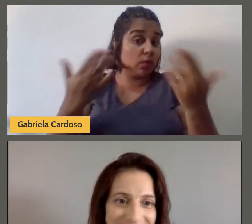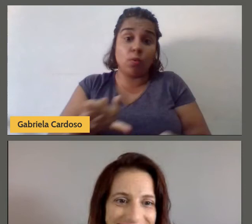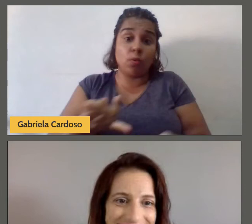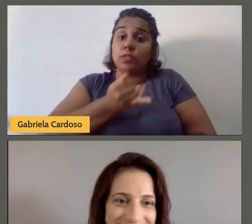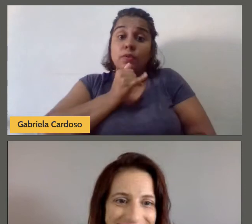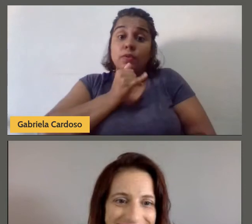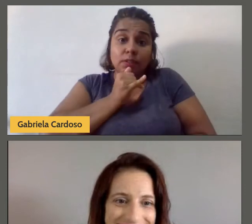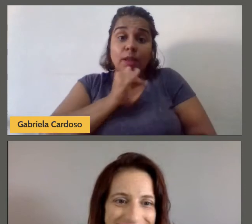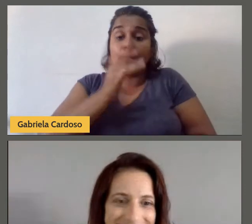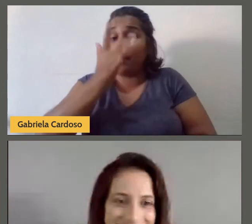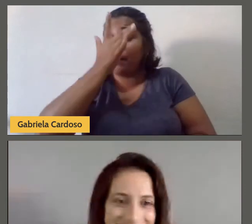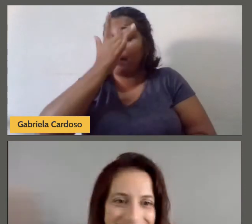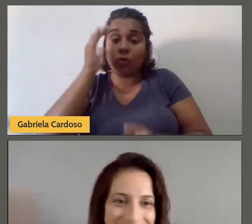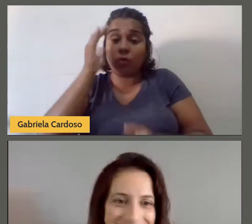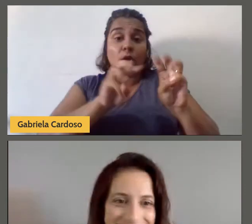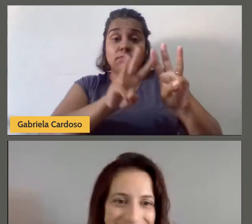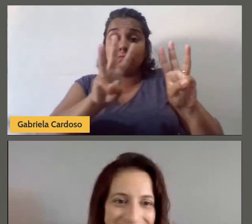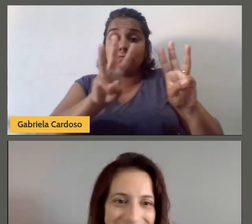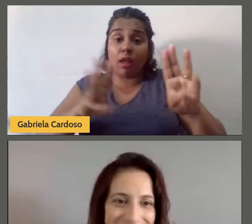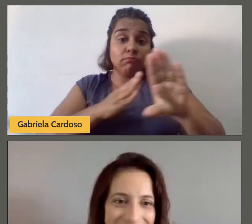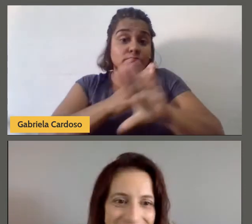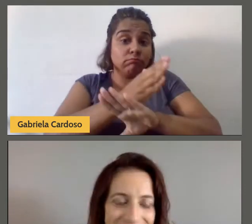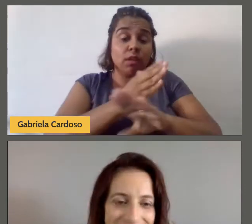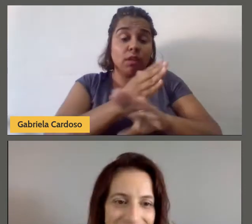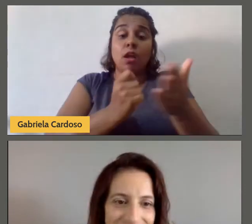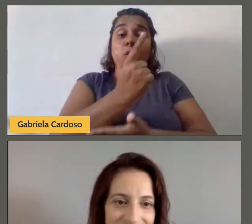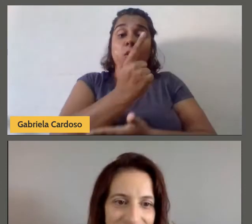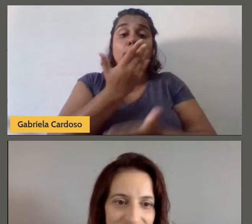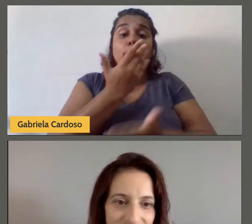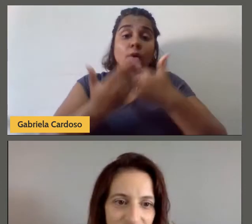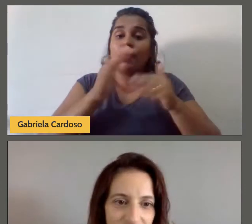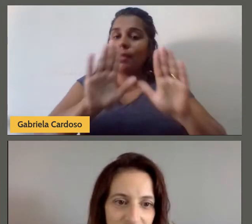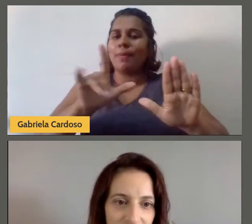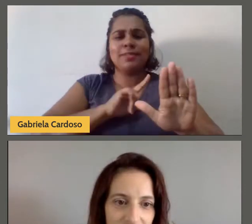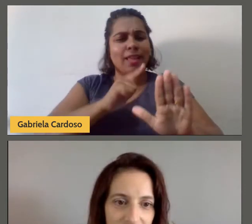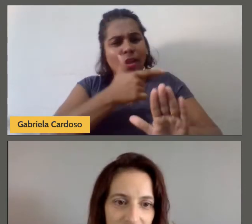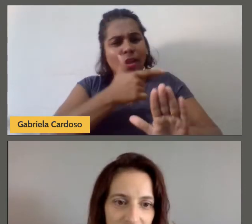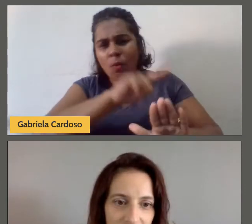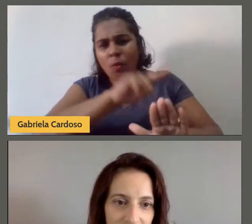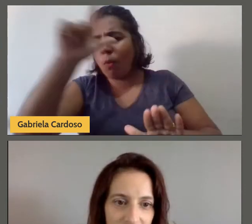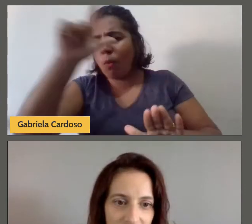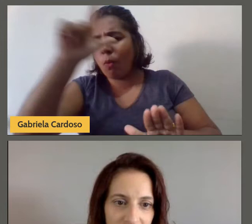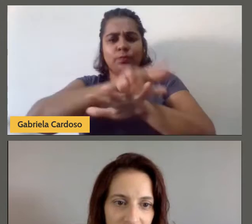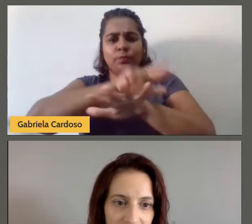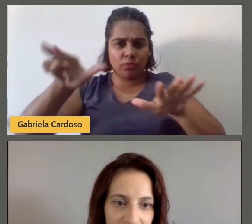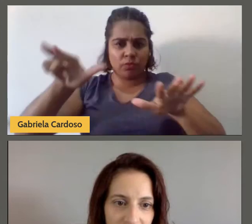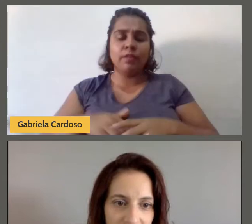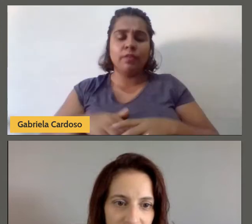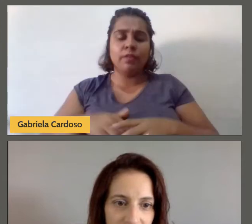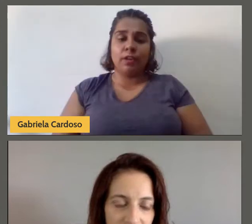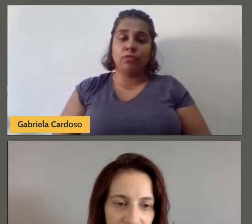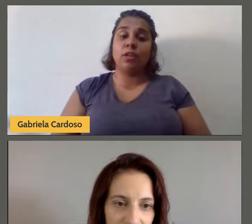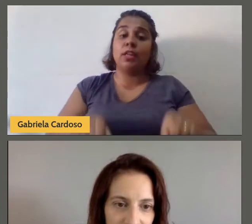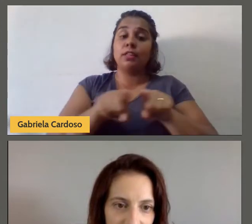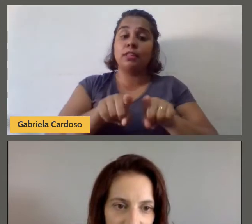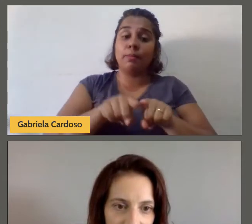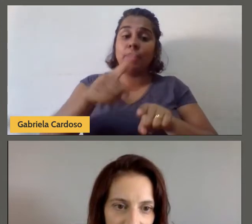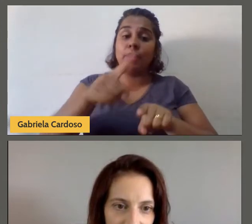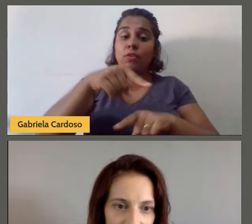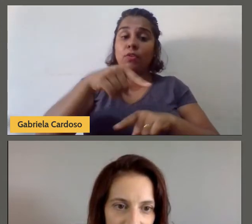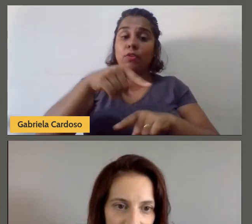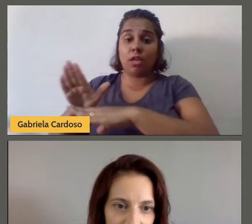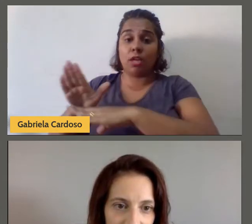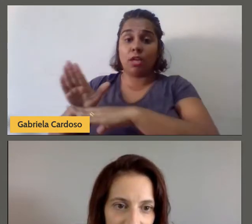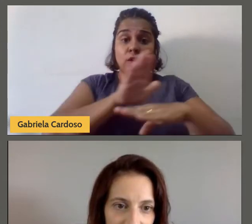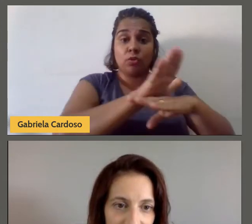uma arepa, divulgar. Mas, claro, tem muitos outros. A gente tem projetos na qual a gente estimula a conexão dos empreendedores com os brasileiros